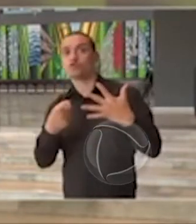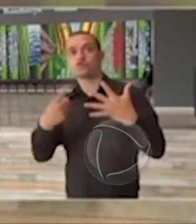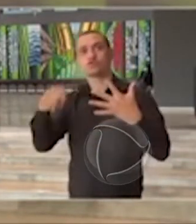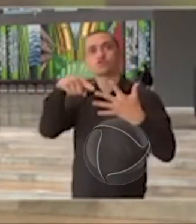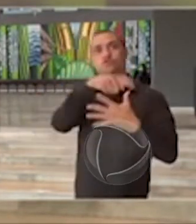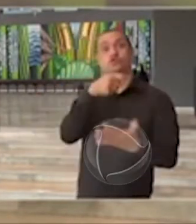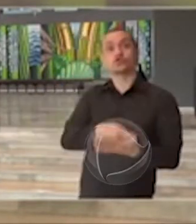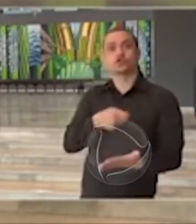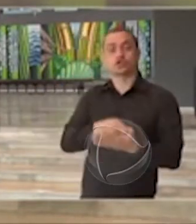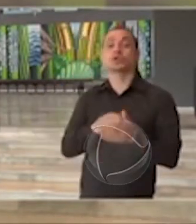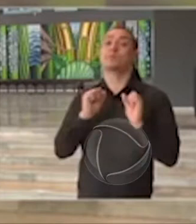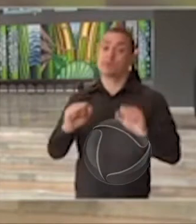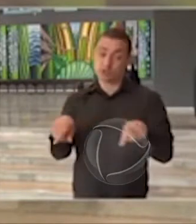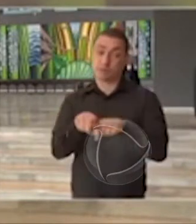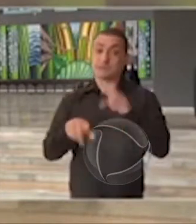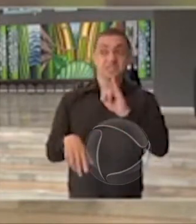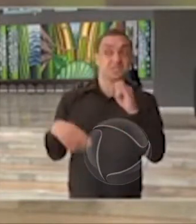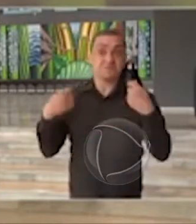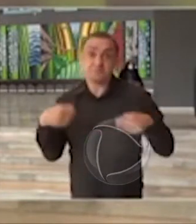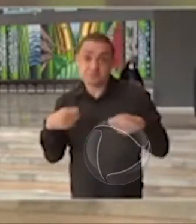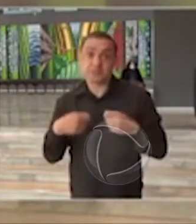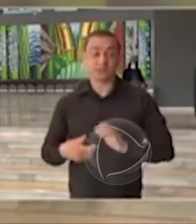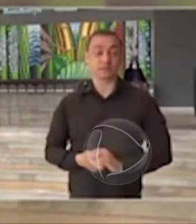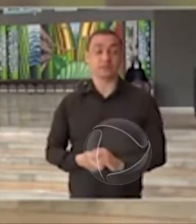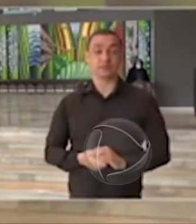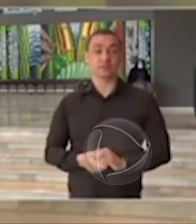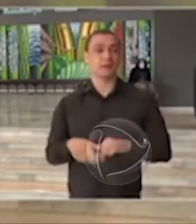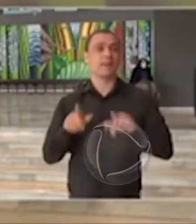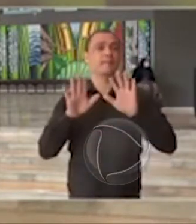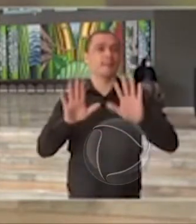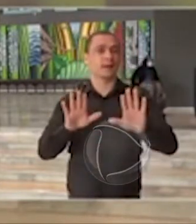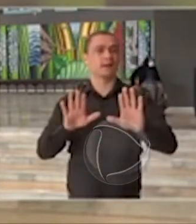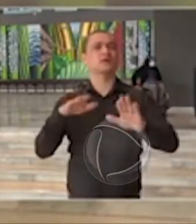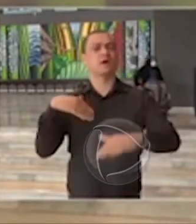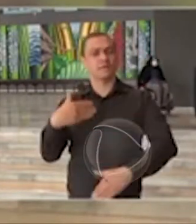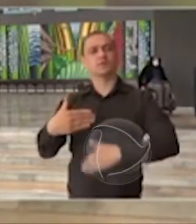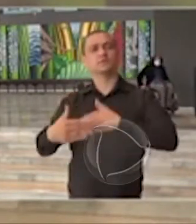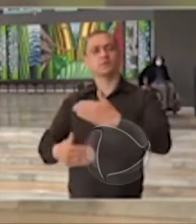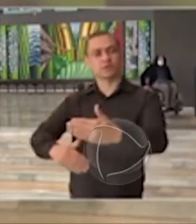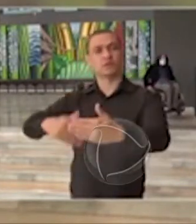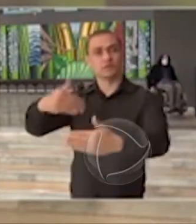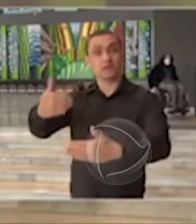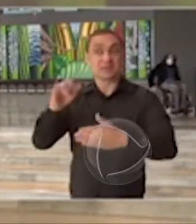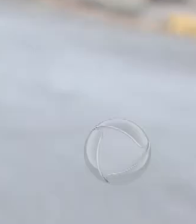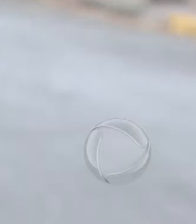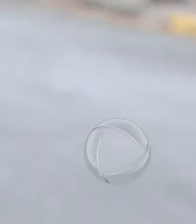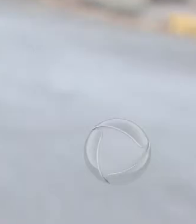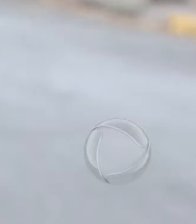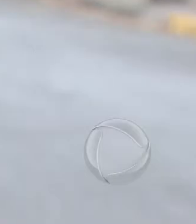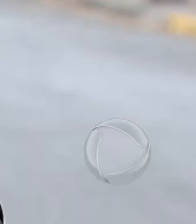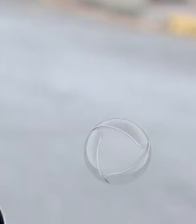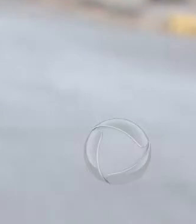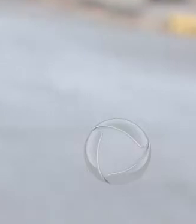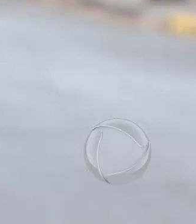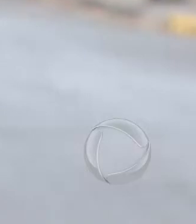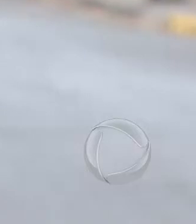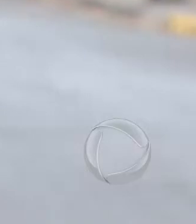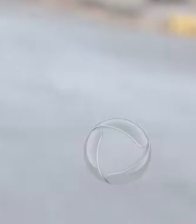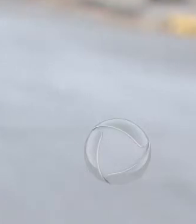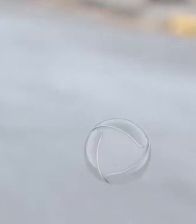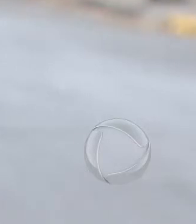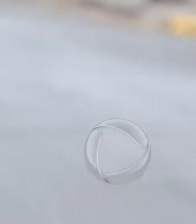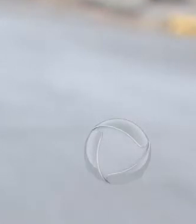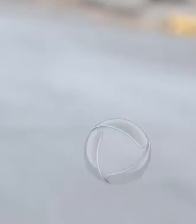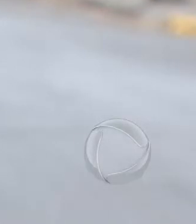endurecimento de medidas e quando for necessário mas sempre avançamos quando é possível a permanência da